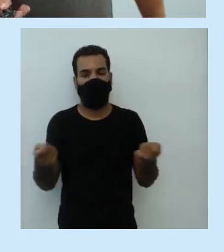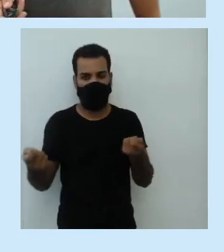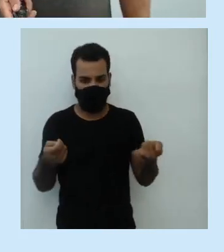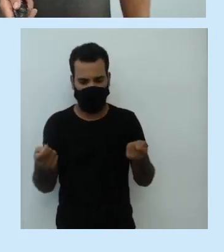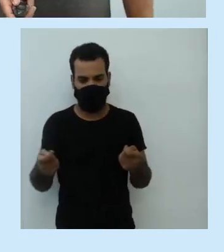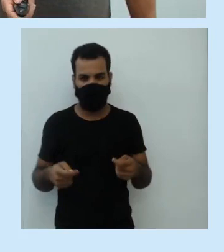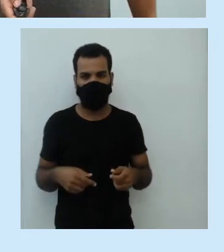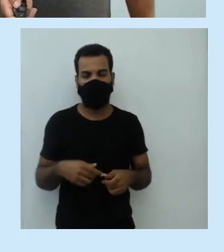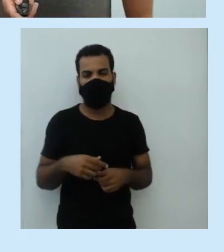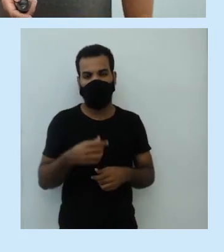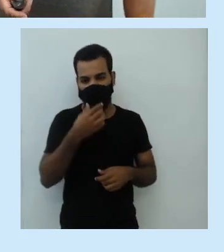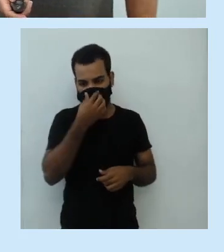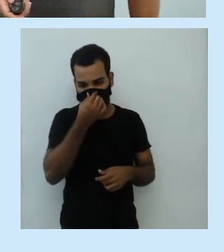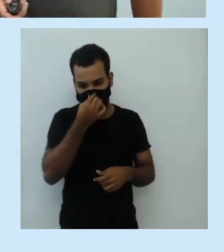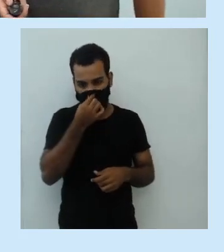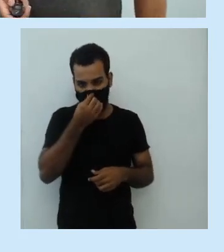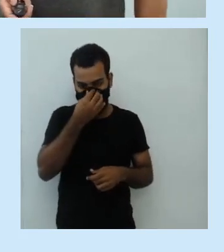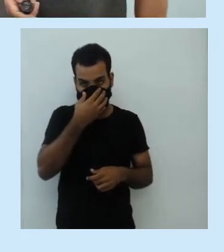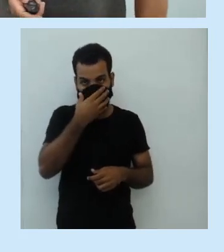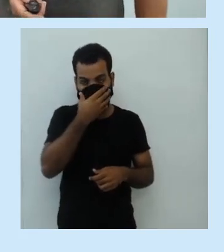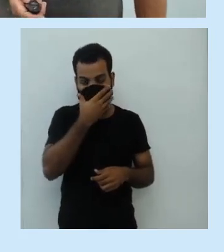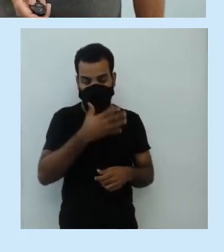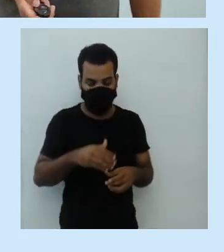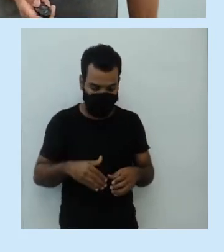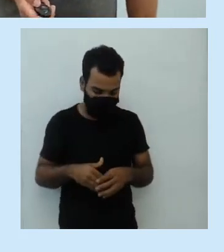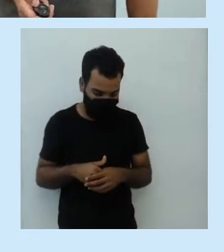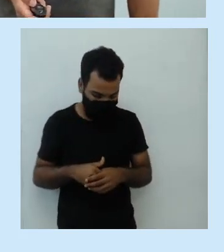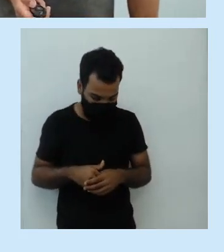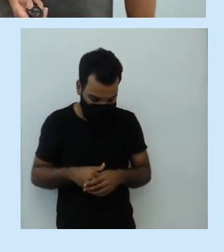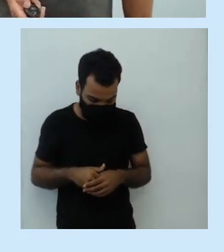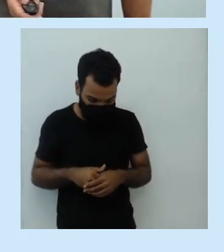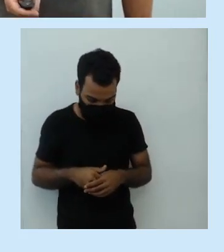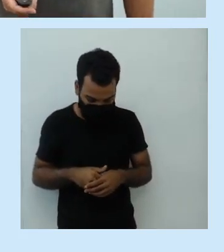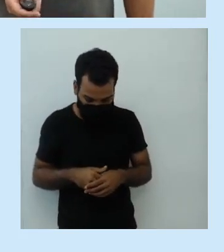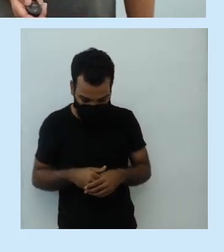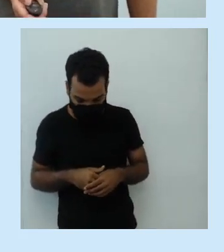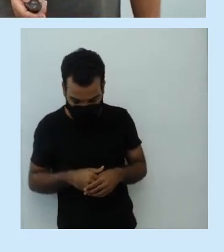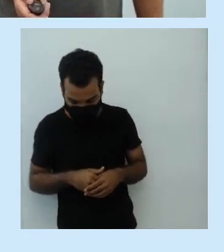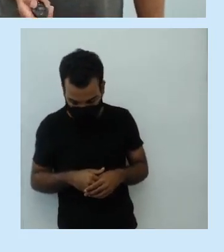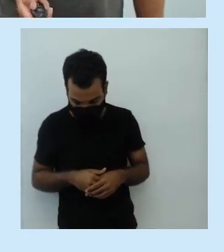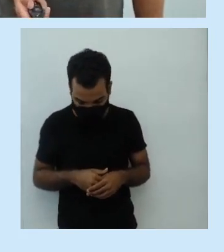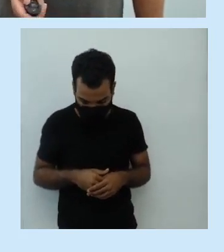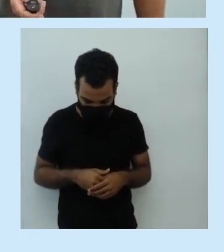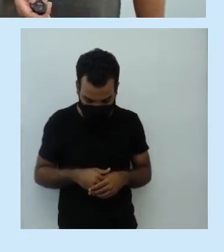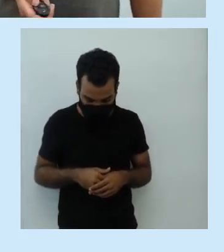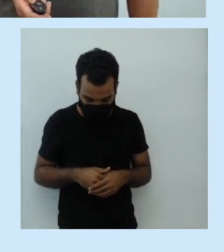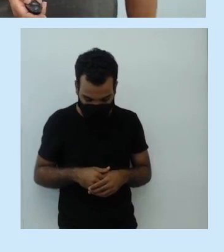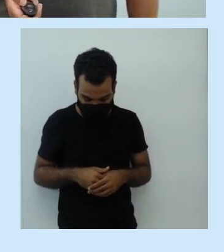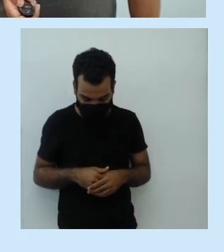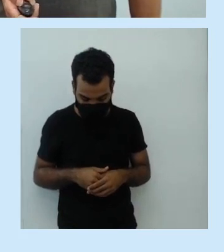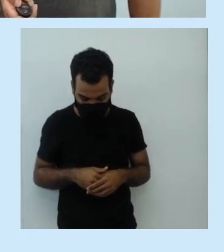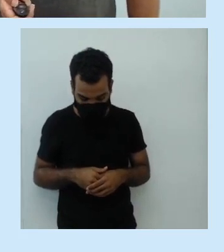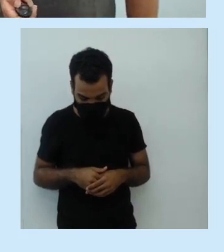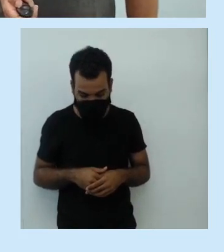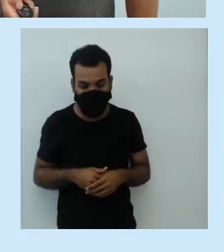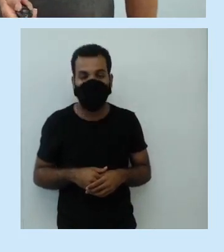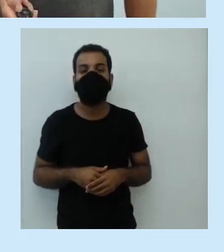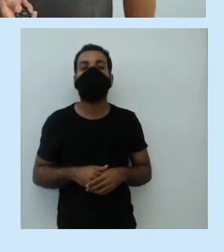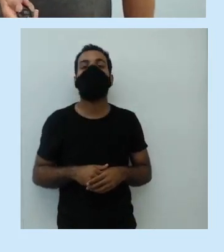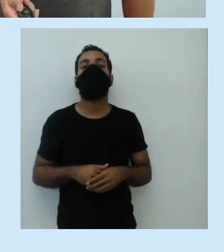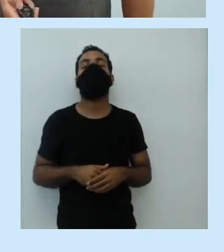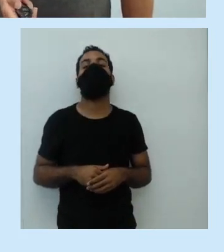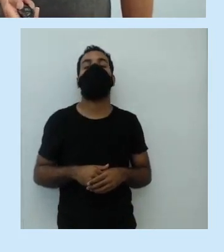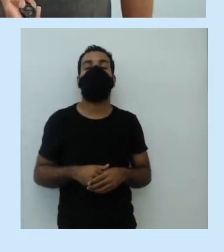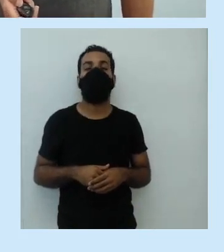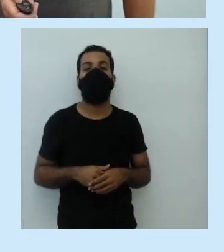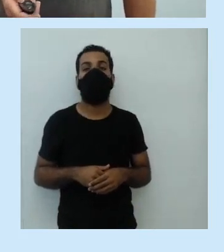gente faz. Quando os adultos, muitos navegam em busca de informações mais gerais para atender suas